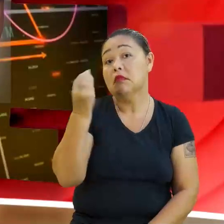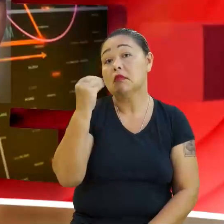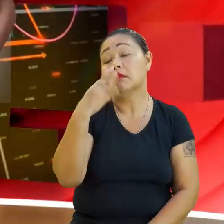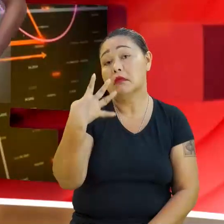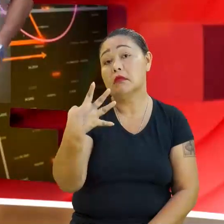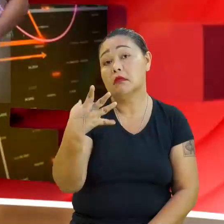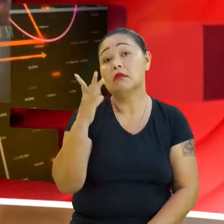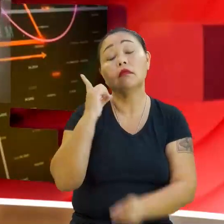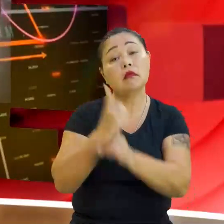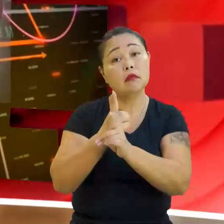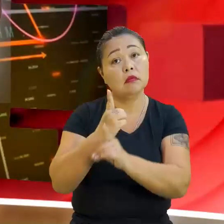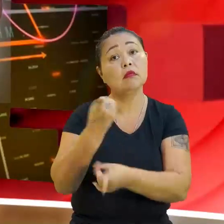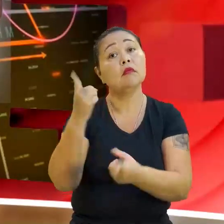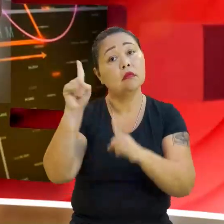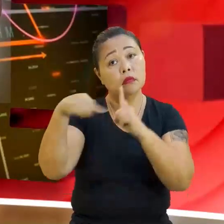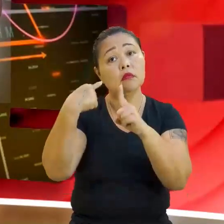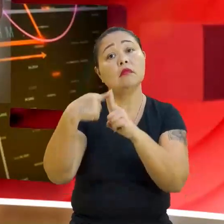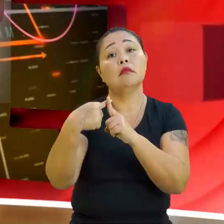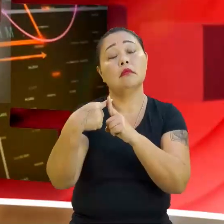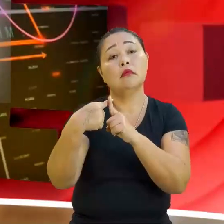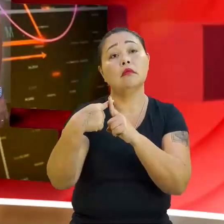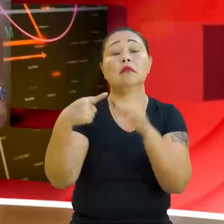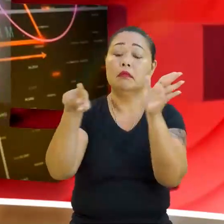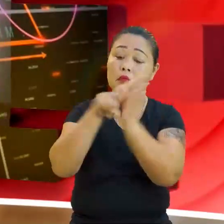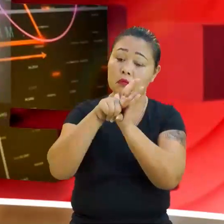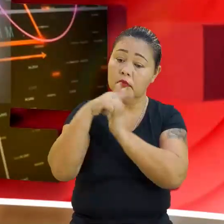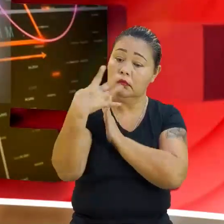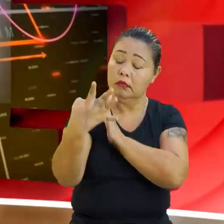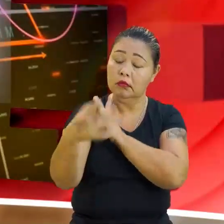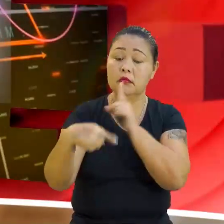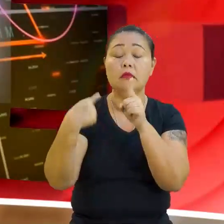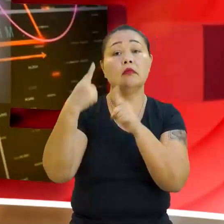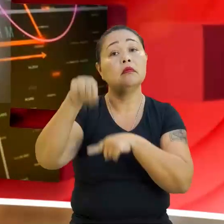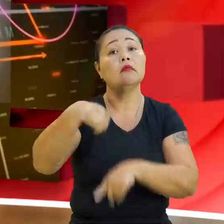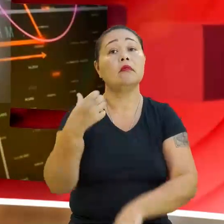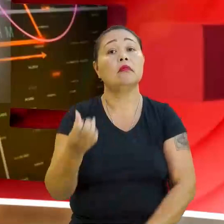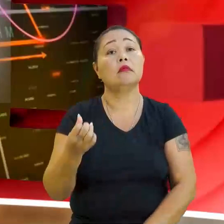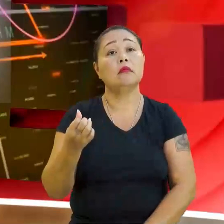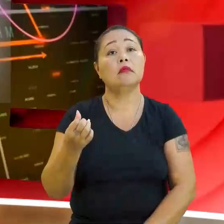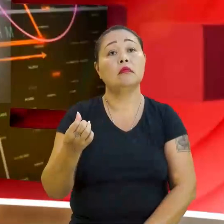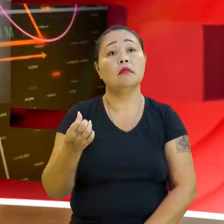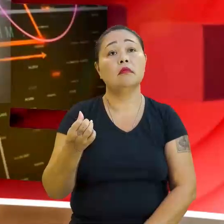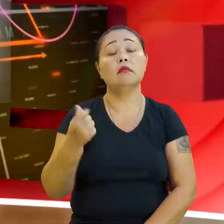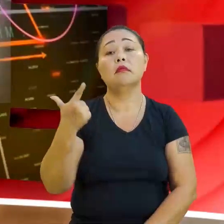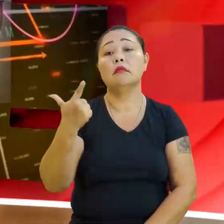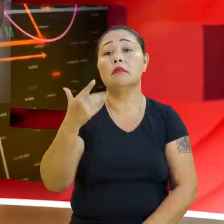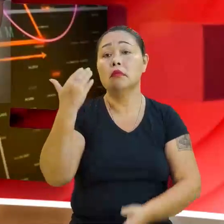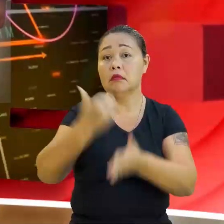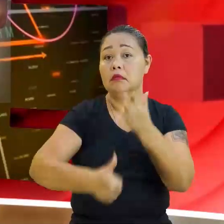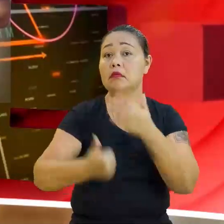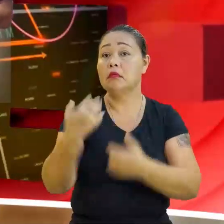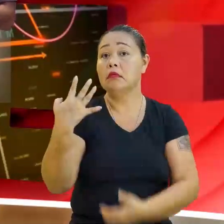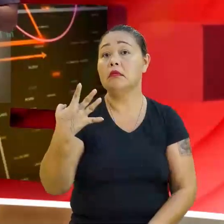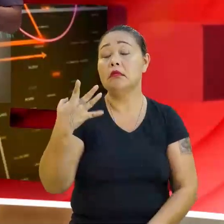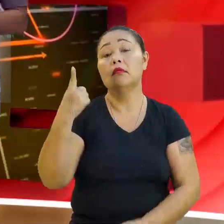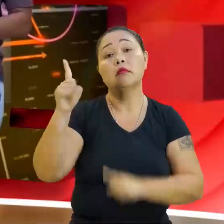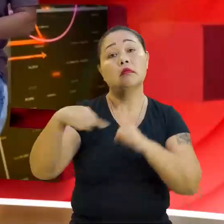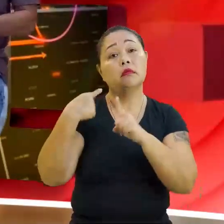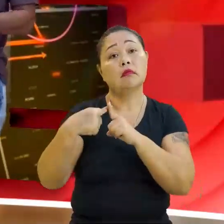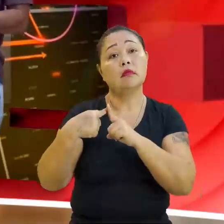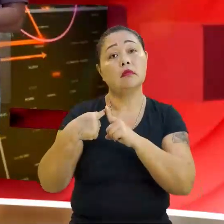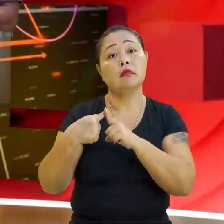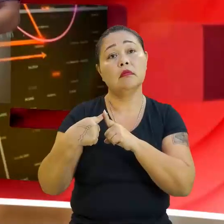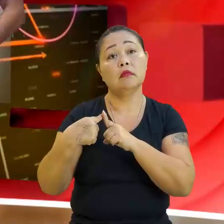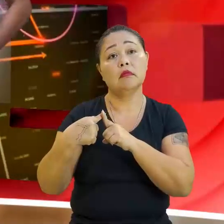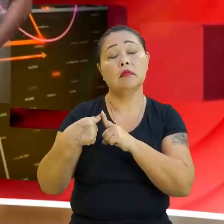resposta positiva. Isso, vai achar, ó, menos 4 vezes 4, 16. 20 menos 16, 4, um valor positivo